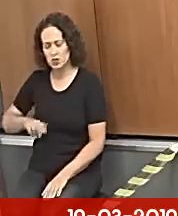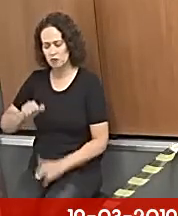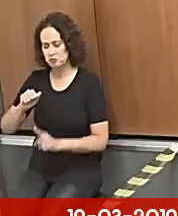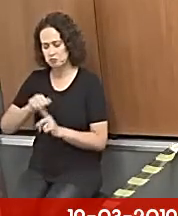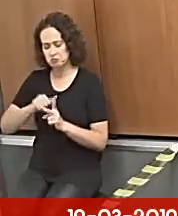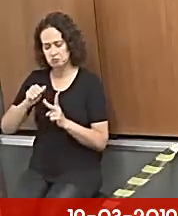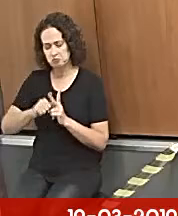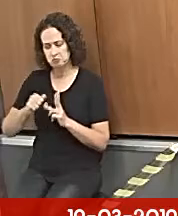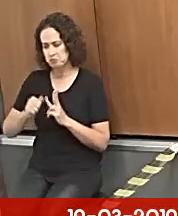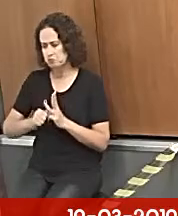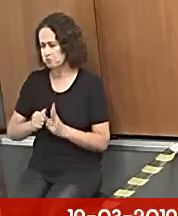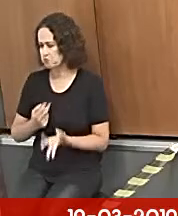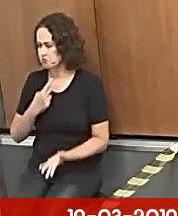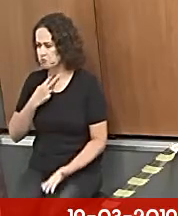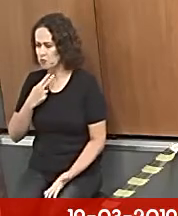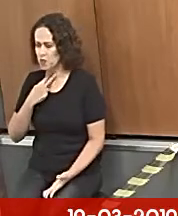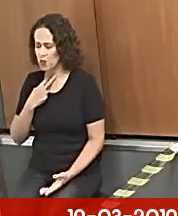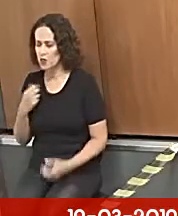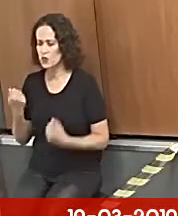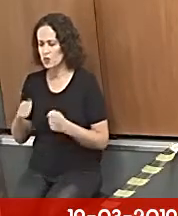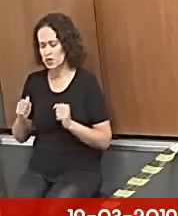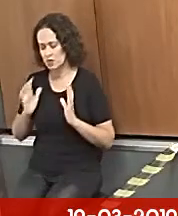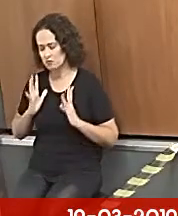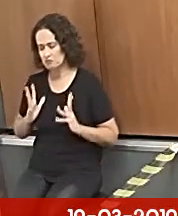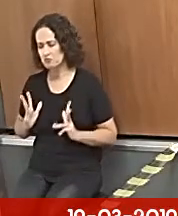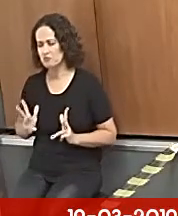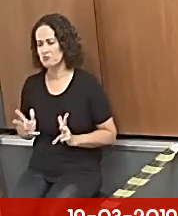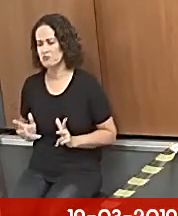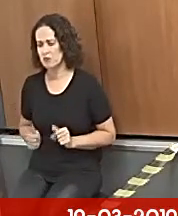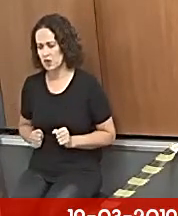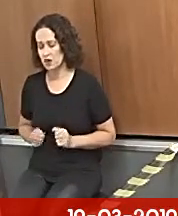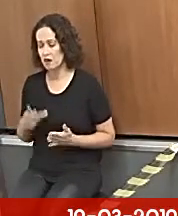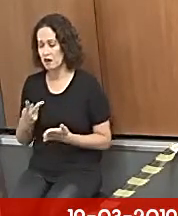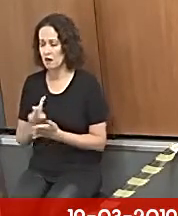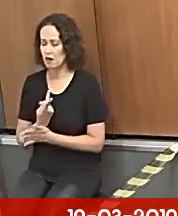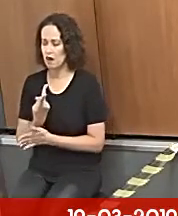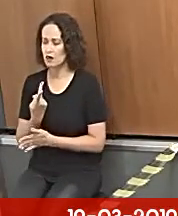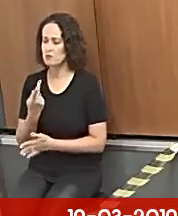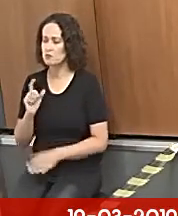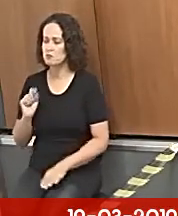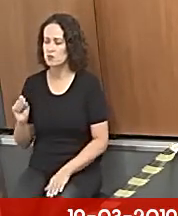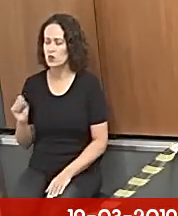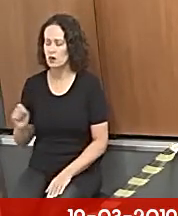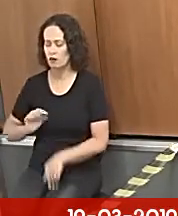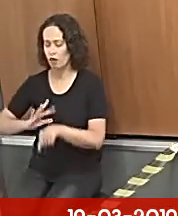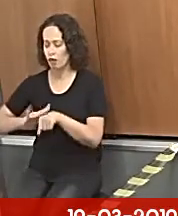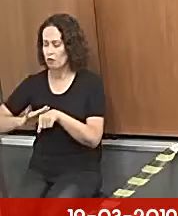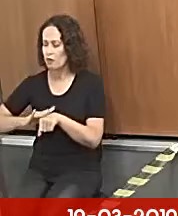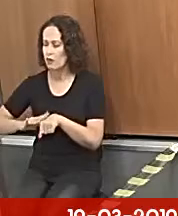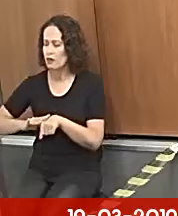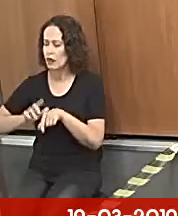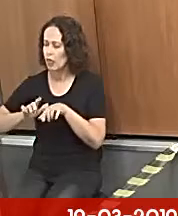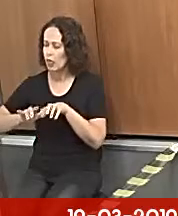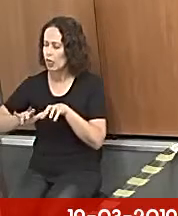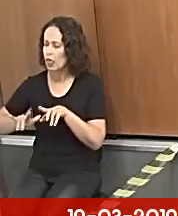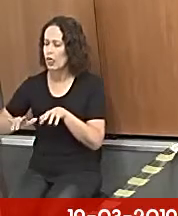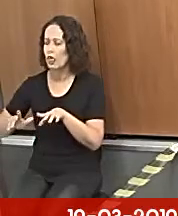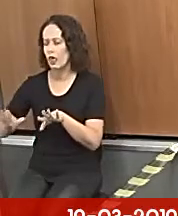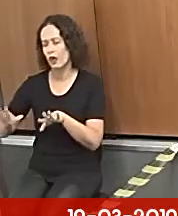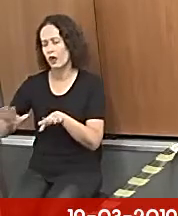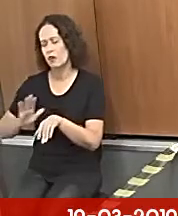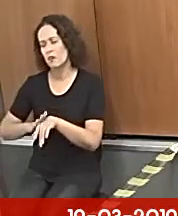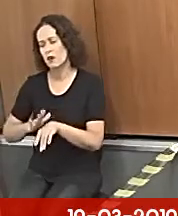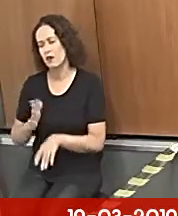q genizah o que propicia é doenças infecções ficando mais